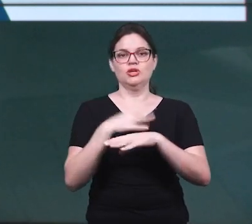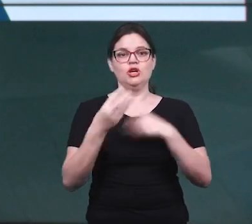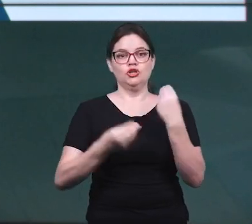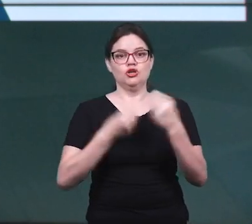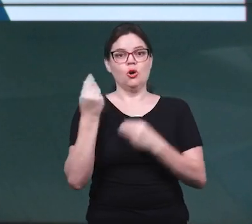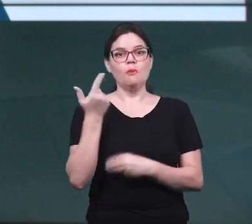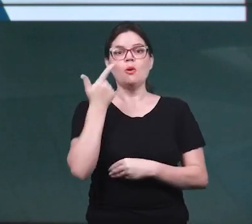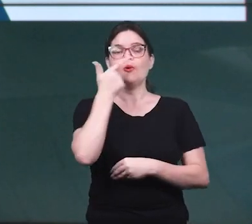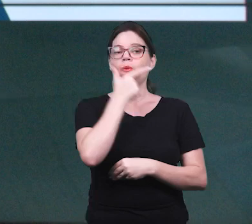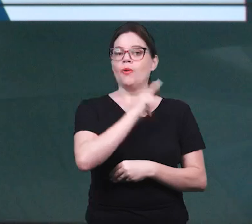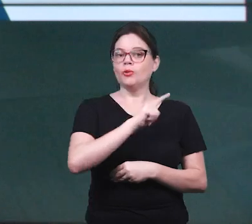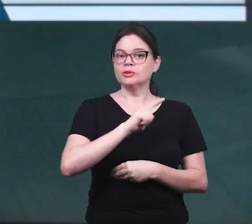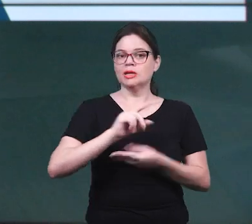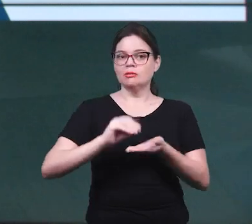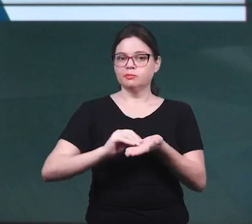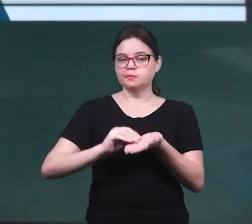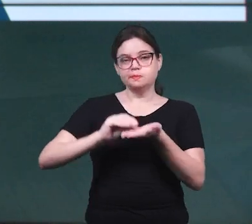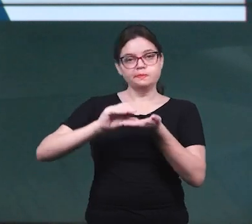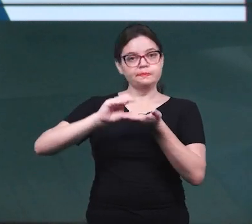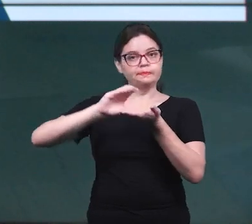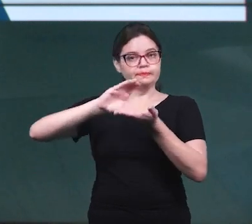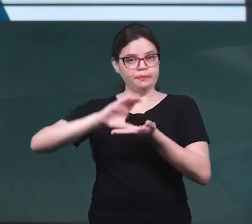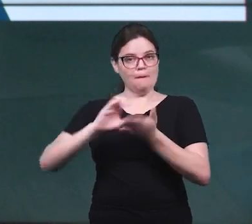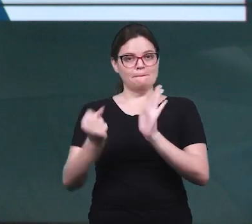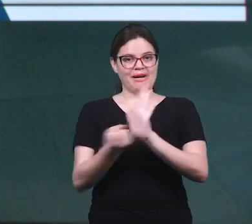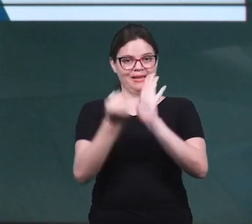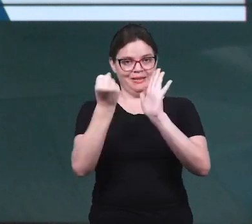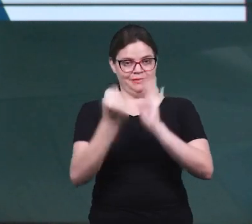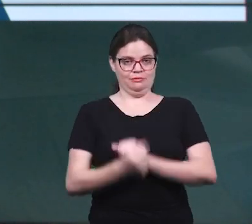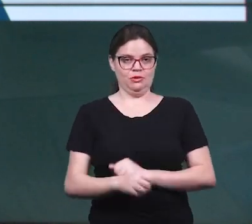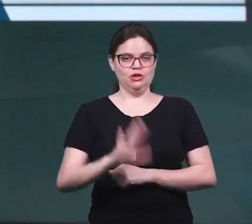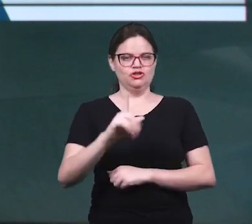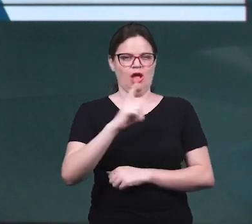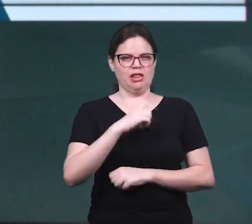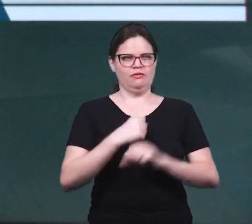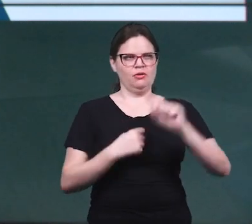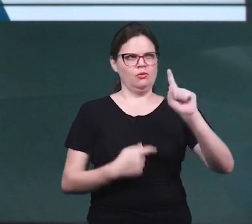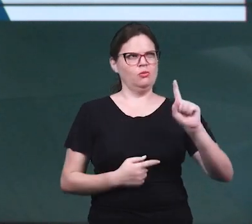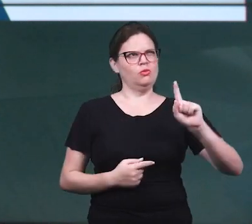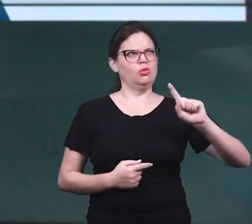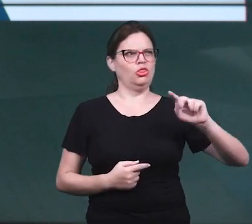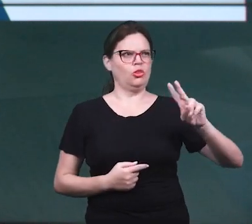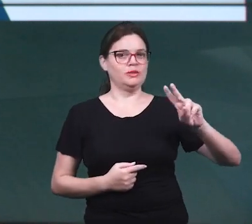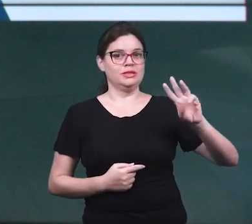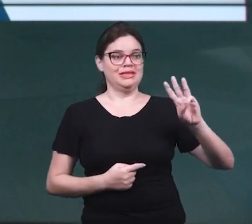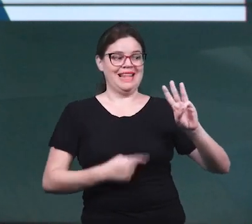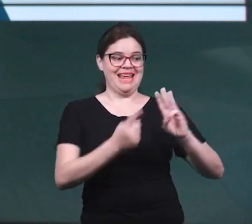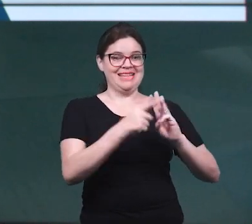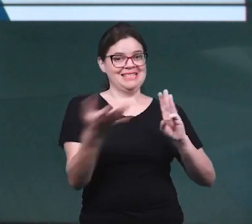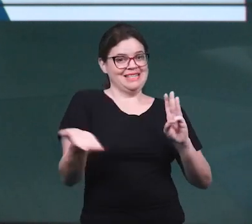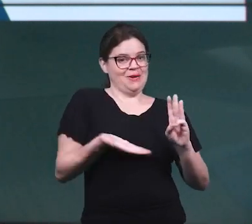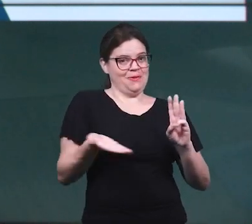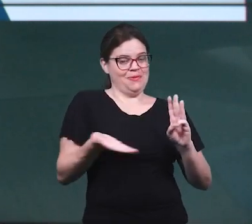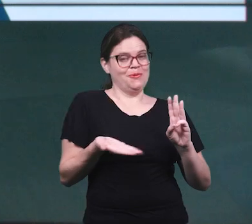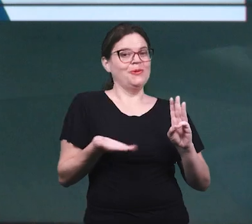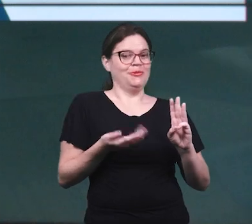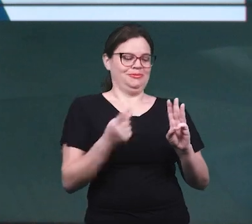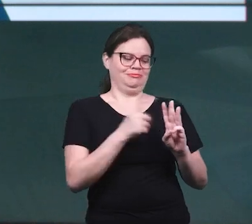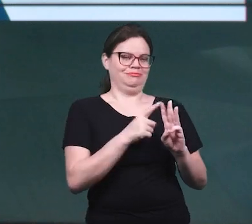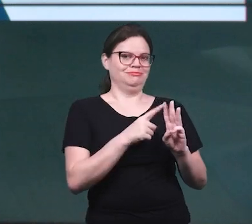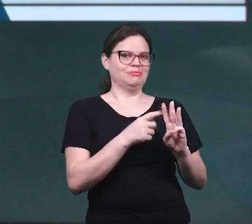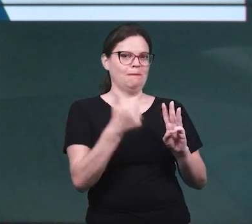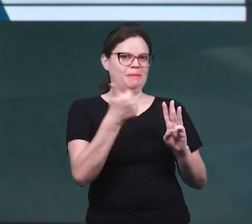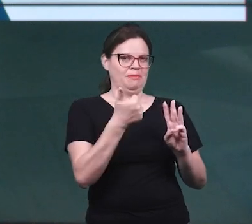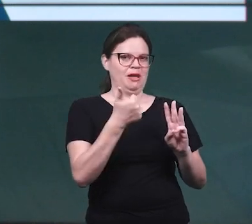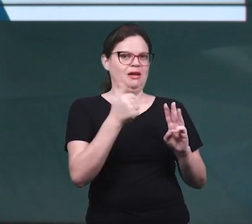de patrimônio. Teve formação de patrimônio 1, a formação de patrimônio 2, e hoje nós estamos falando